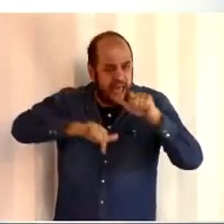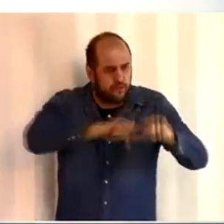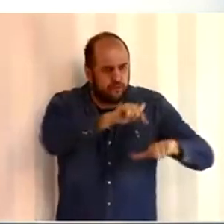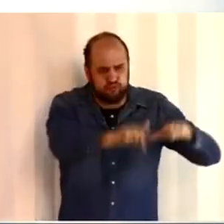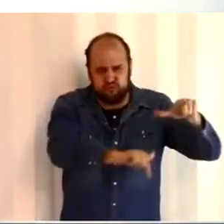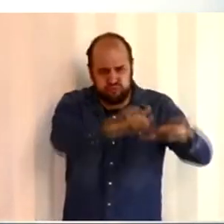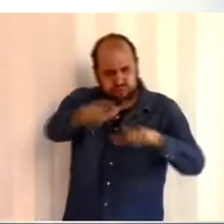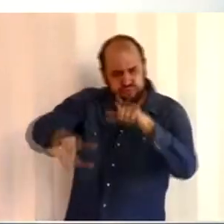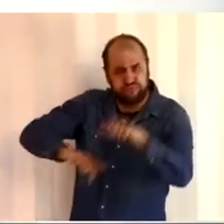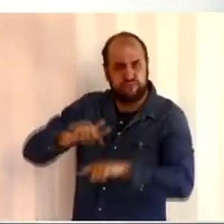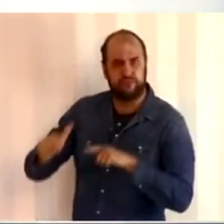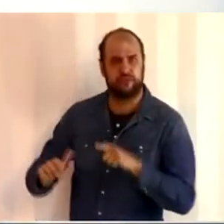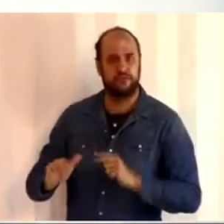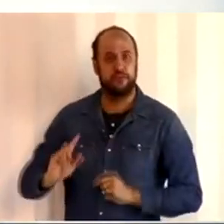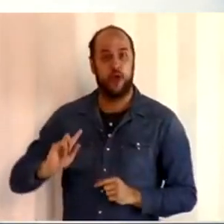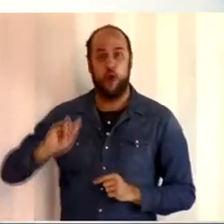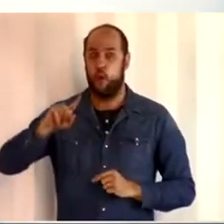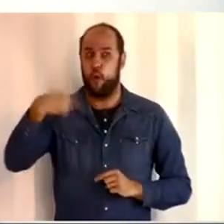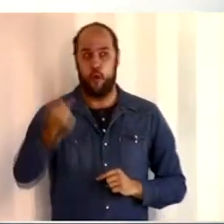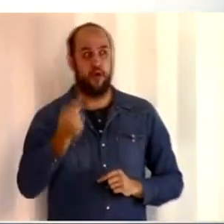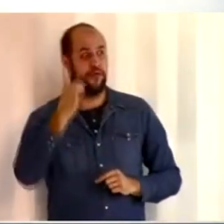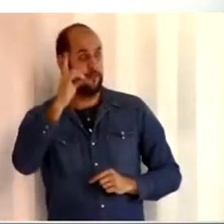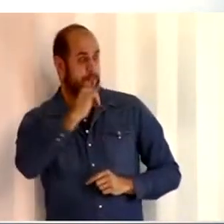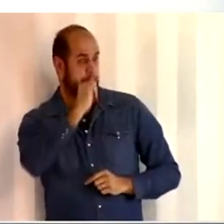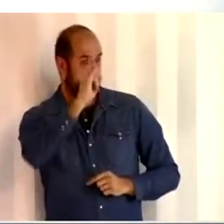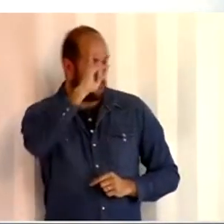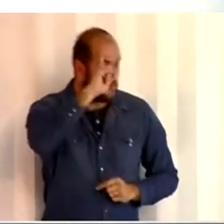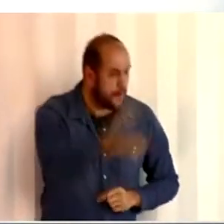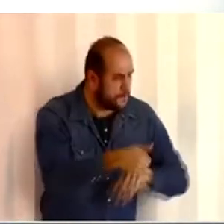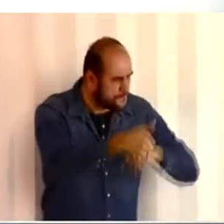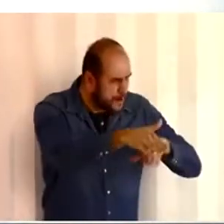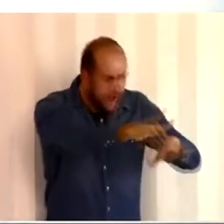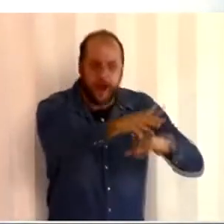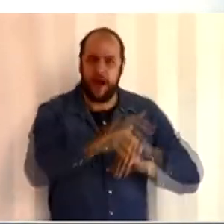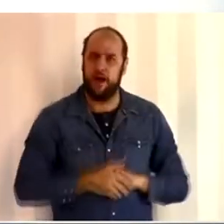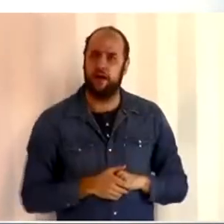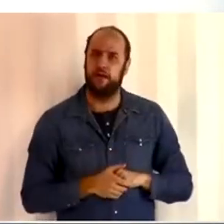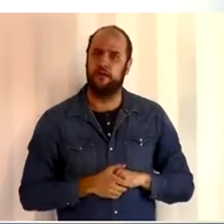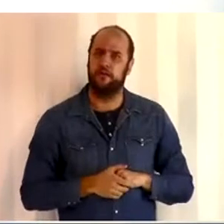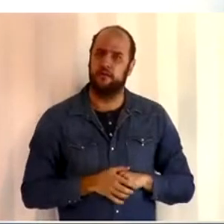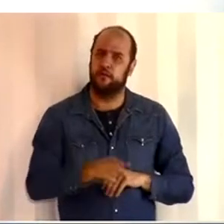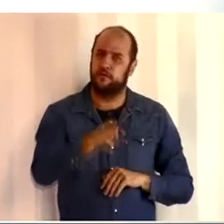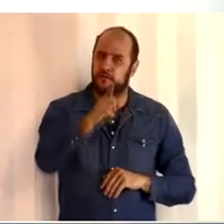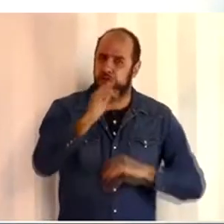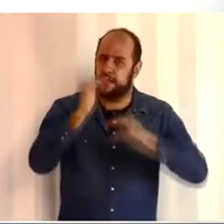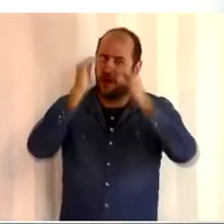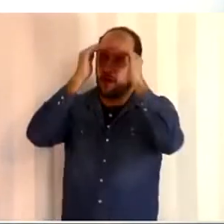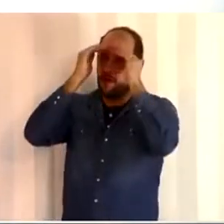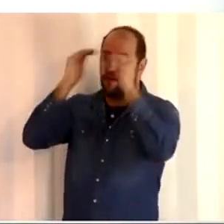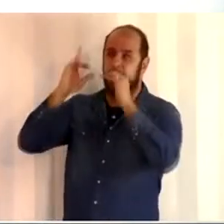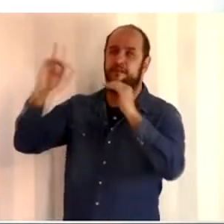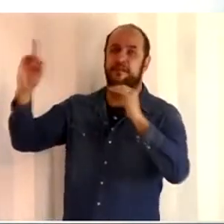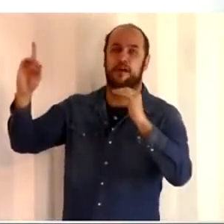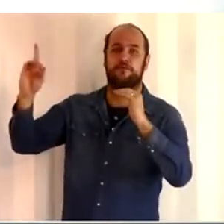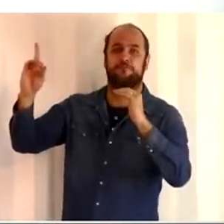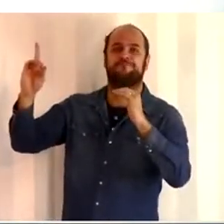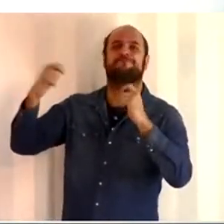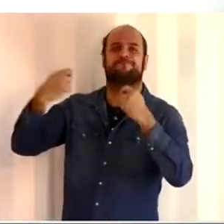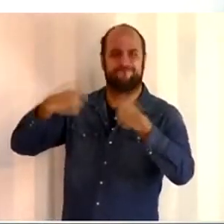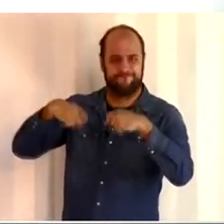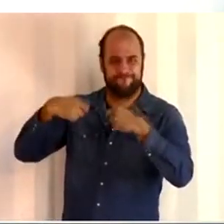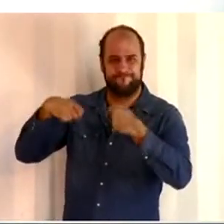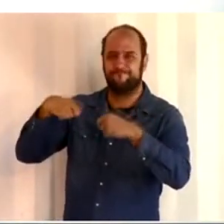tem outras vezes que Deus vai falar: agora é hora de marchar. E se você for obediente à sua voz, você